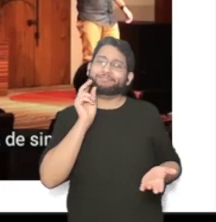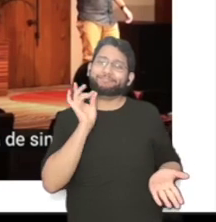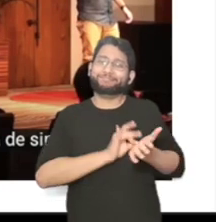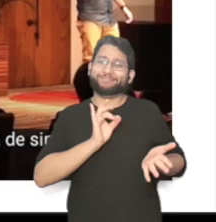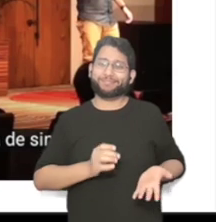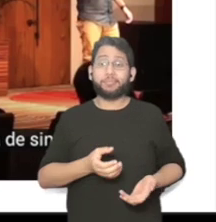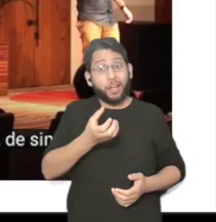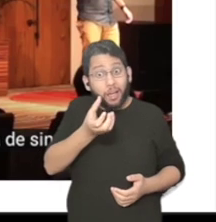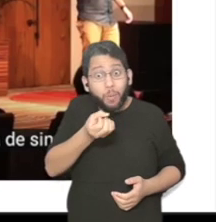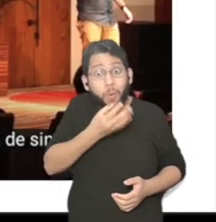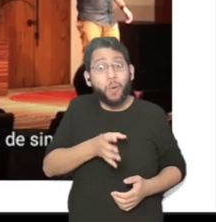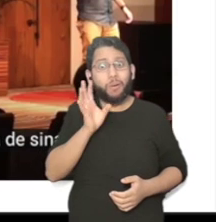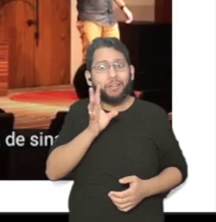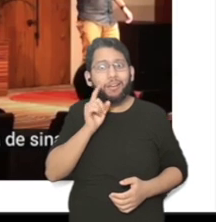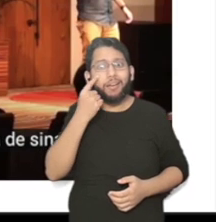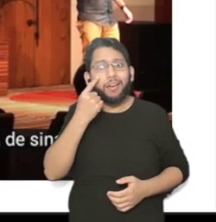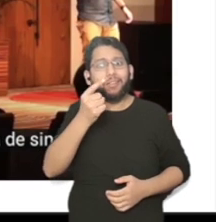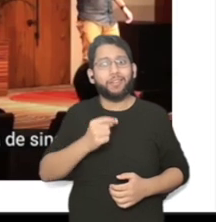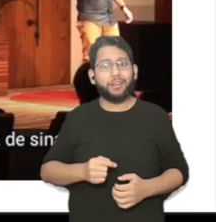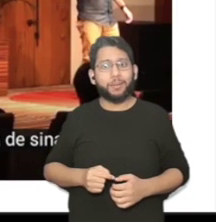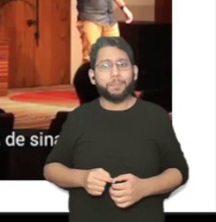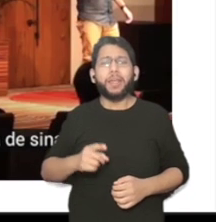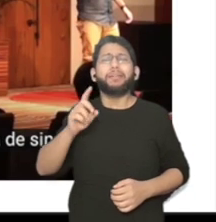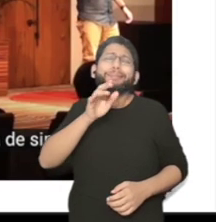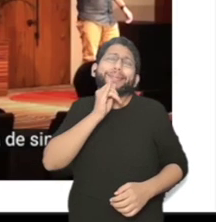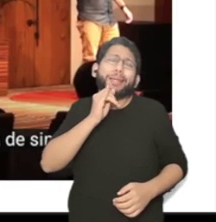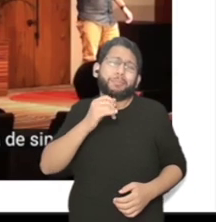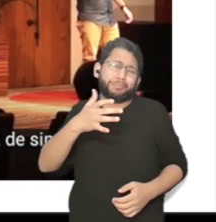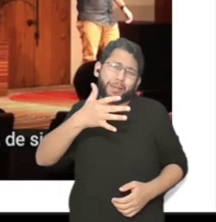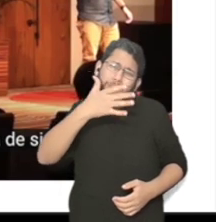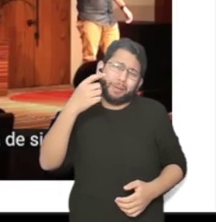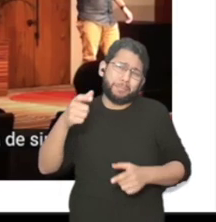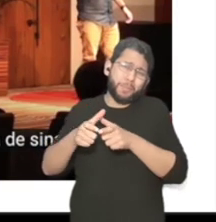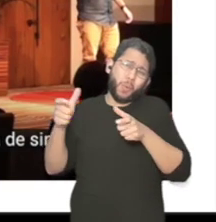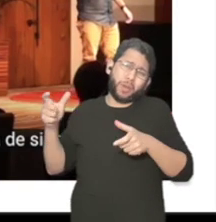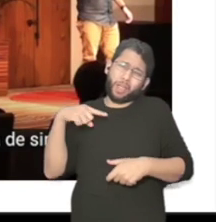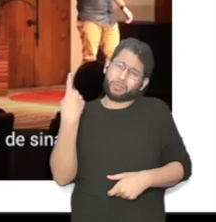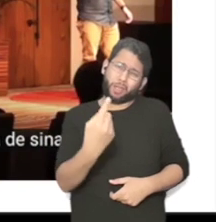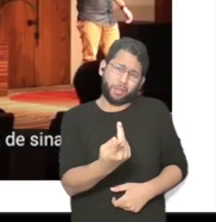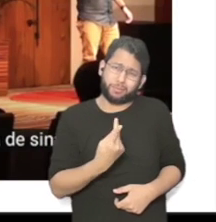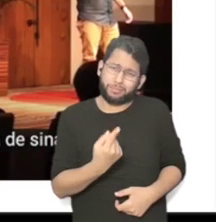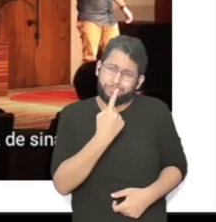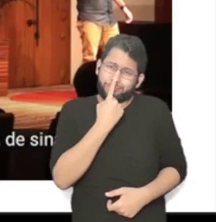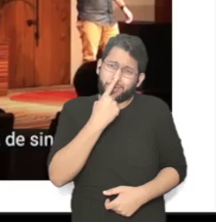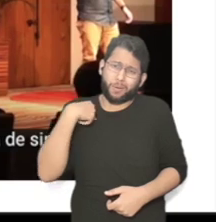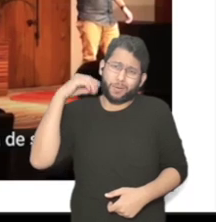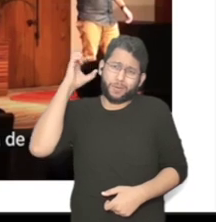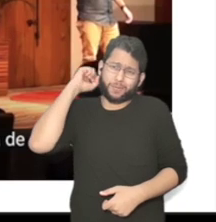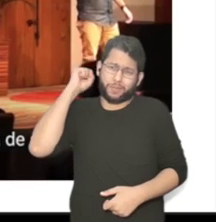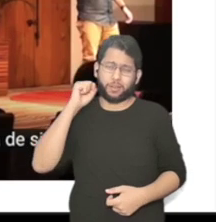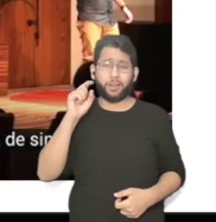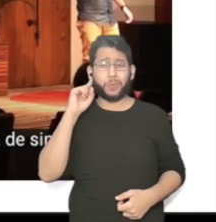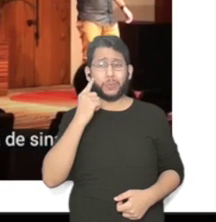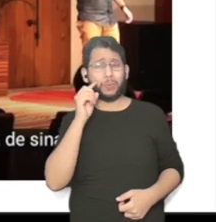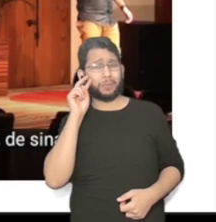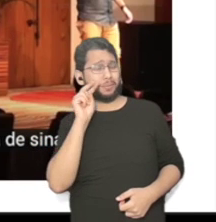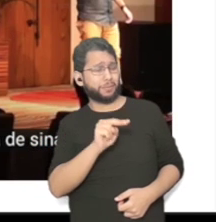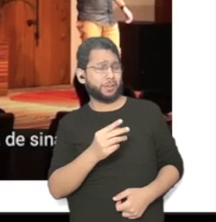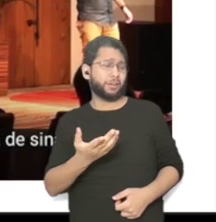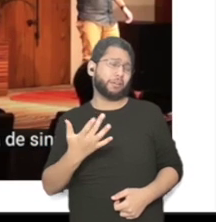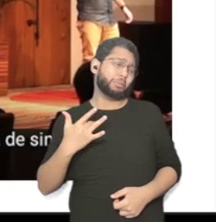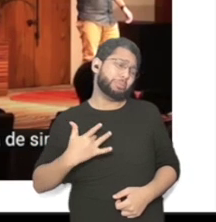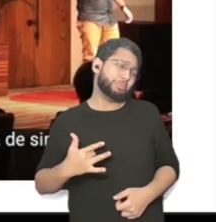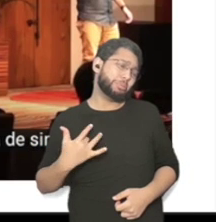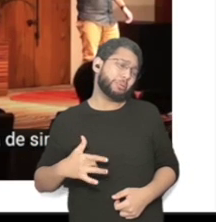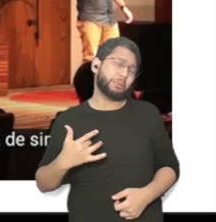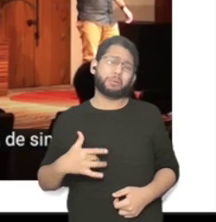surdez, não de uma perspectiva onde você atribui sentimentos como pena, como dó,